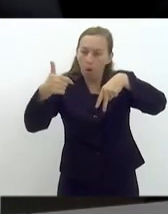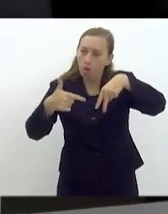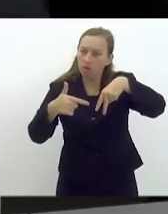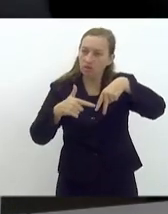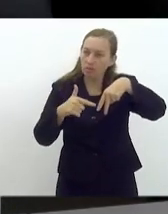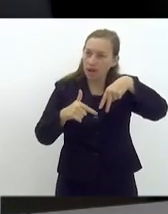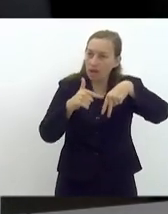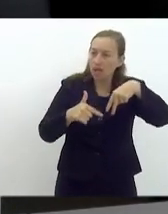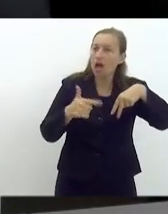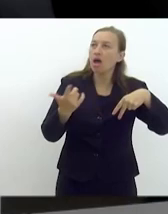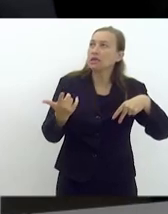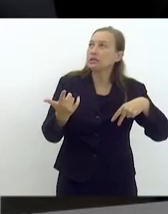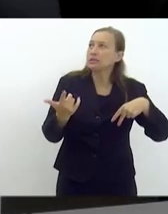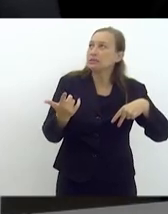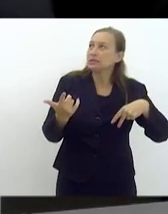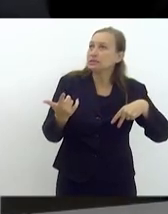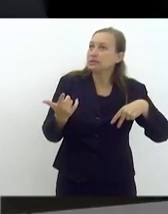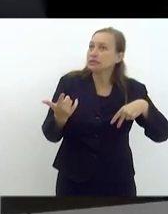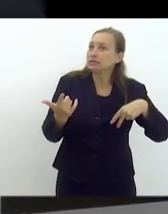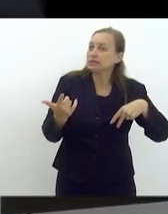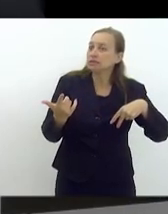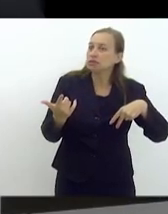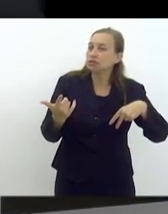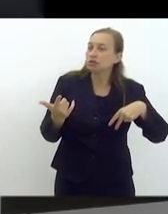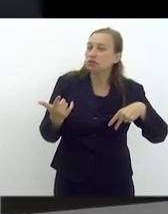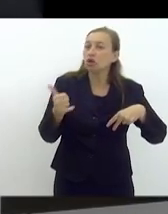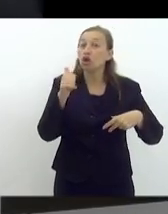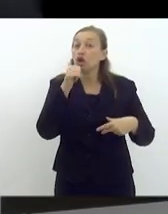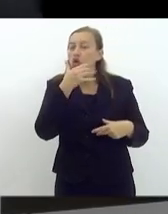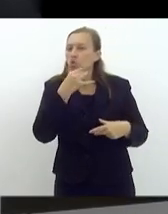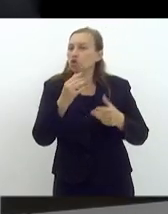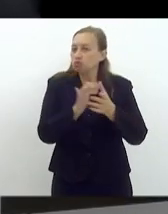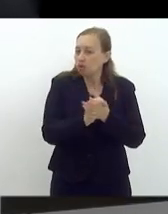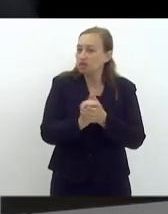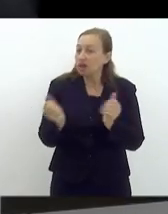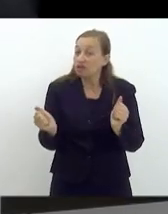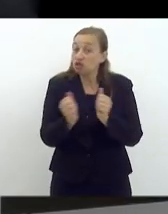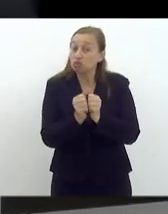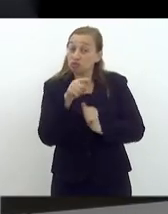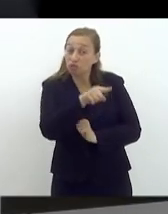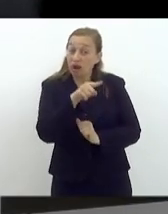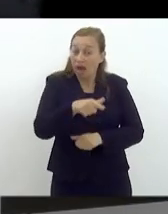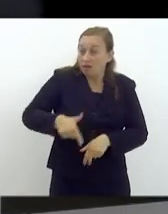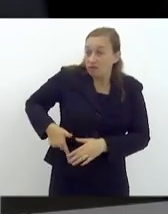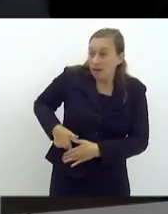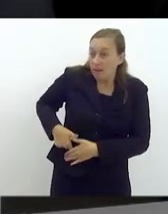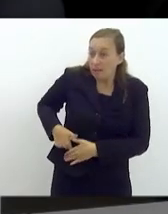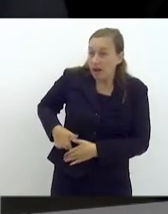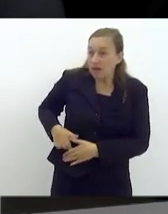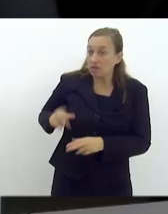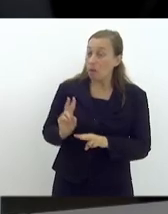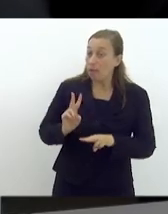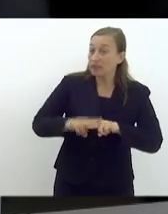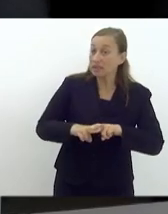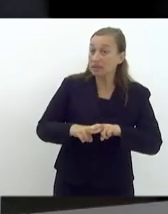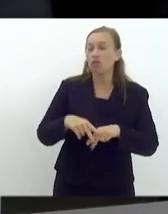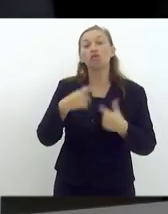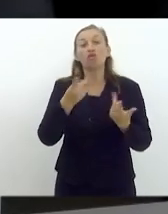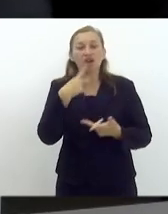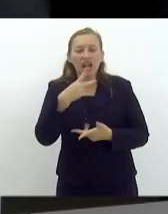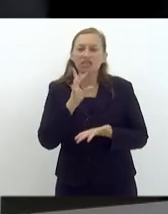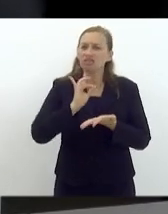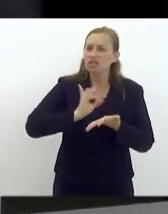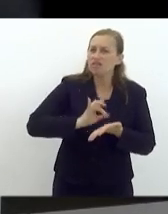no caso o concreto o companheiro tava no hospital também tava lá armado uma prisão E aí foi colocado que na